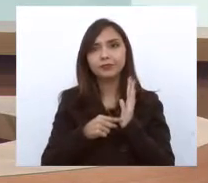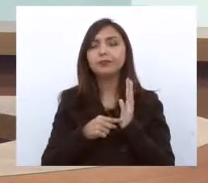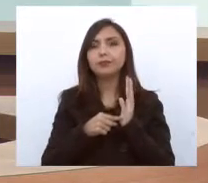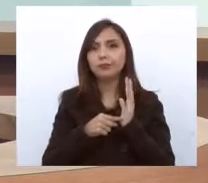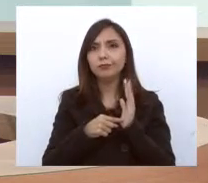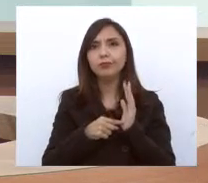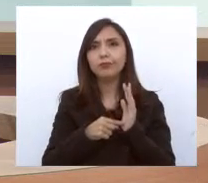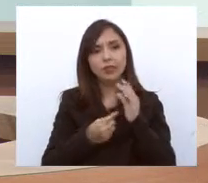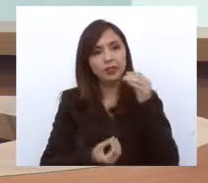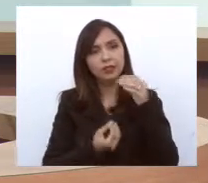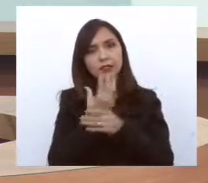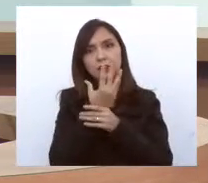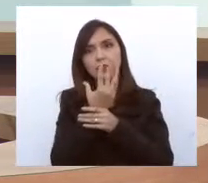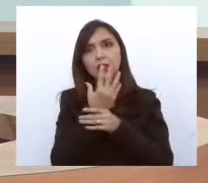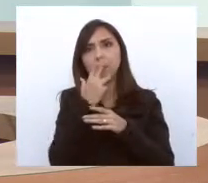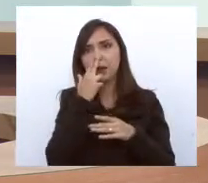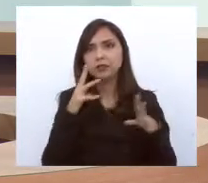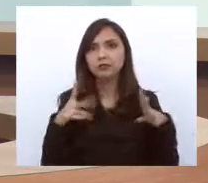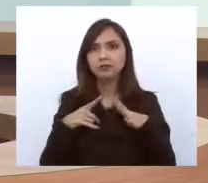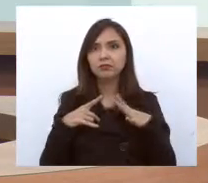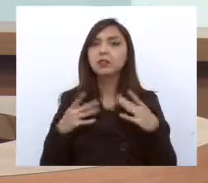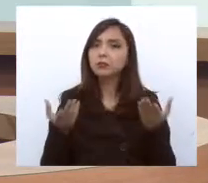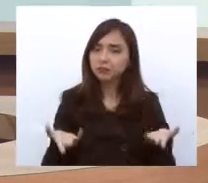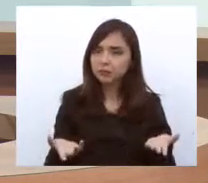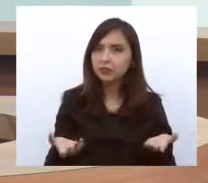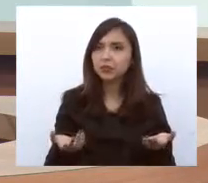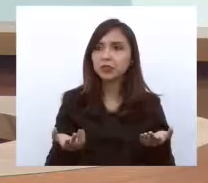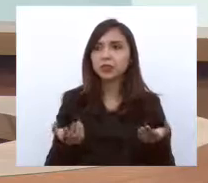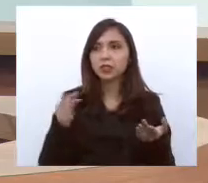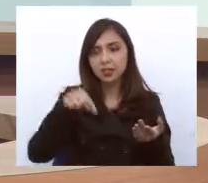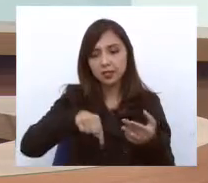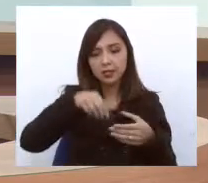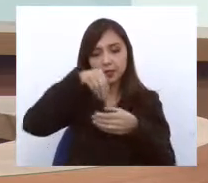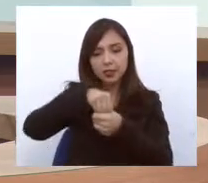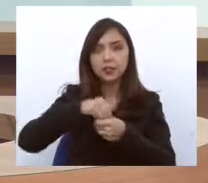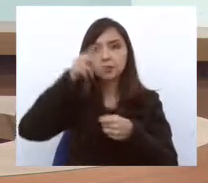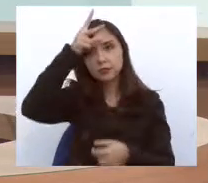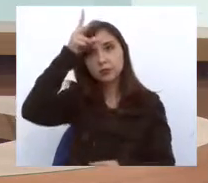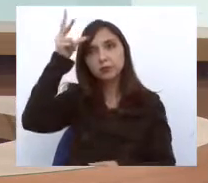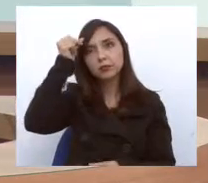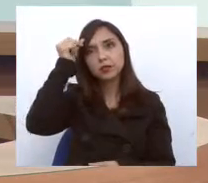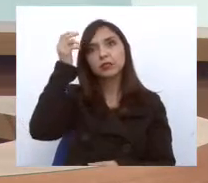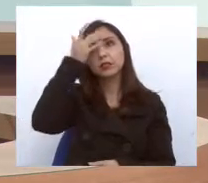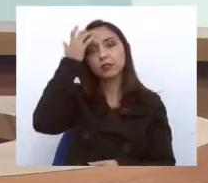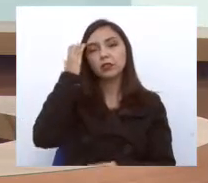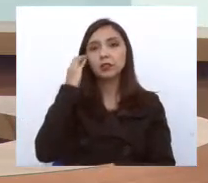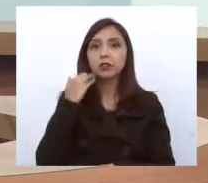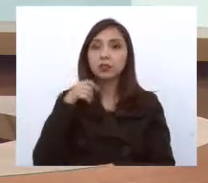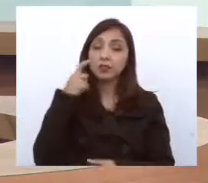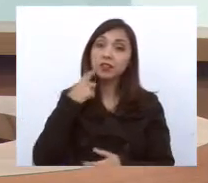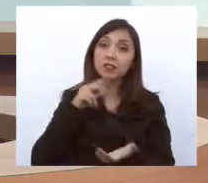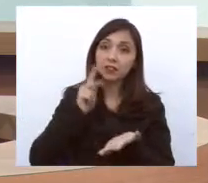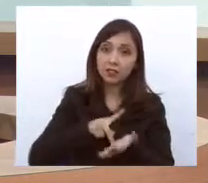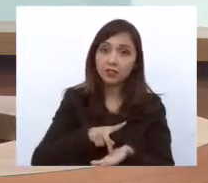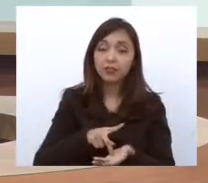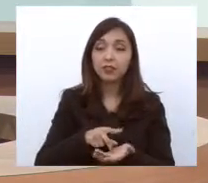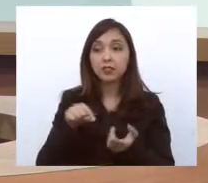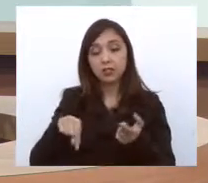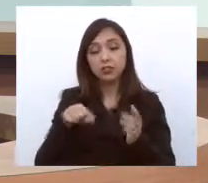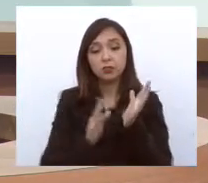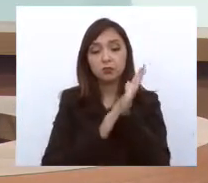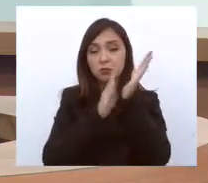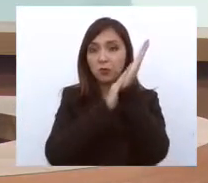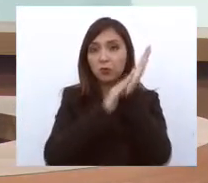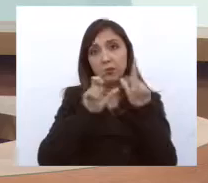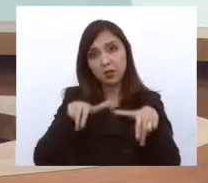tamanha criação de mordomia para uma castra dentro da prefeitura. Que na verdade, essa proposta é